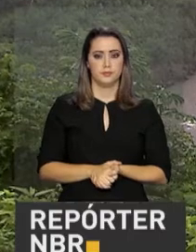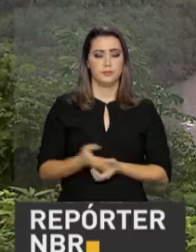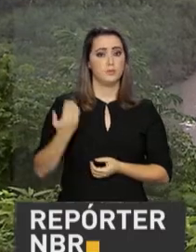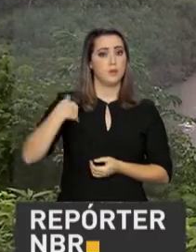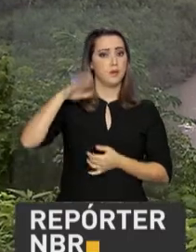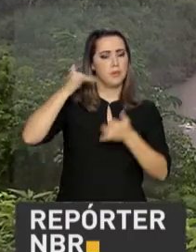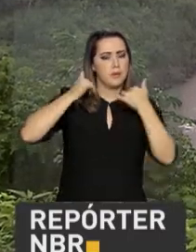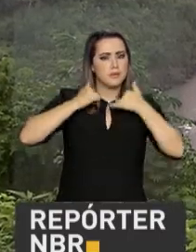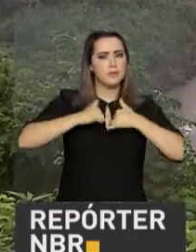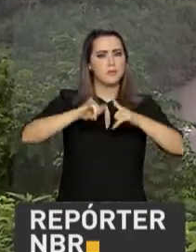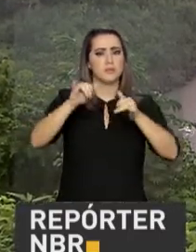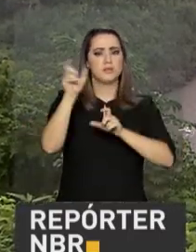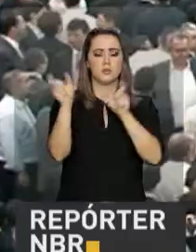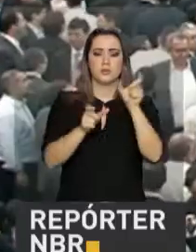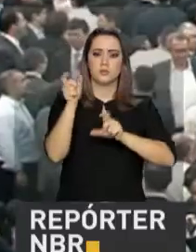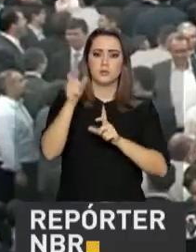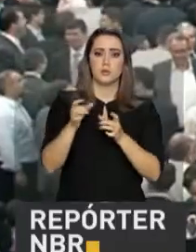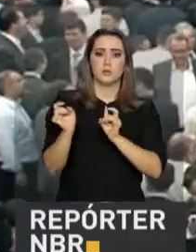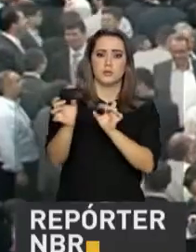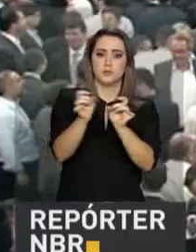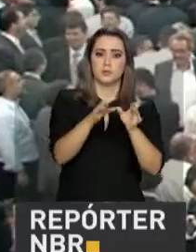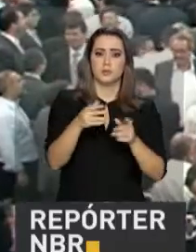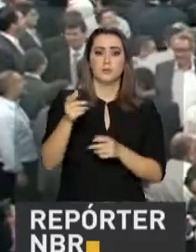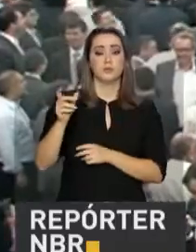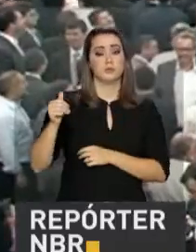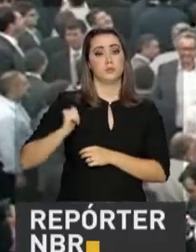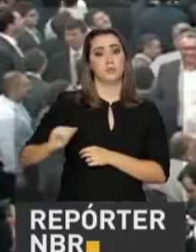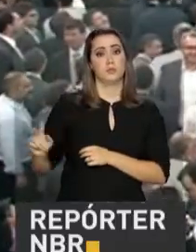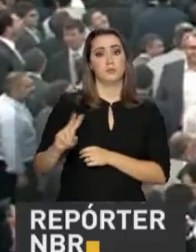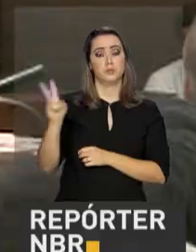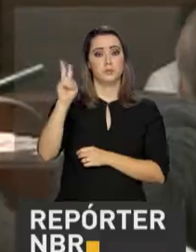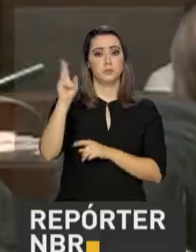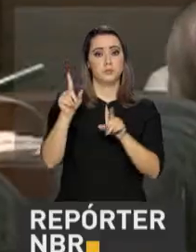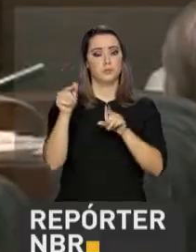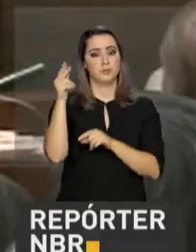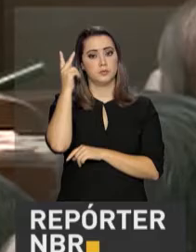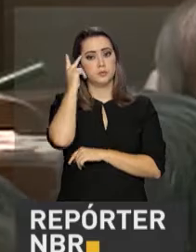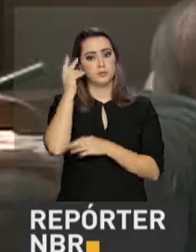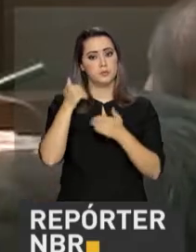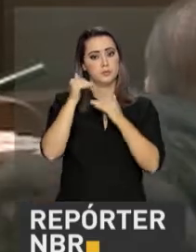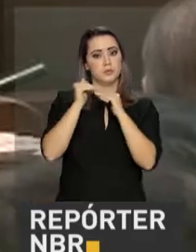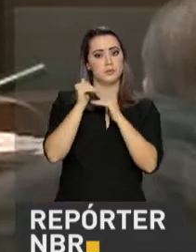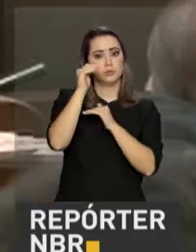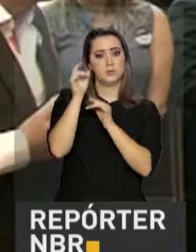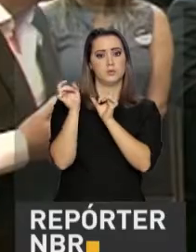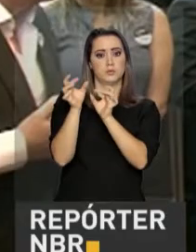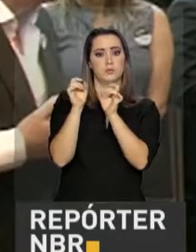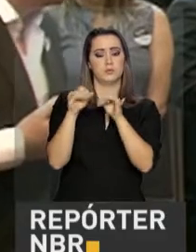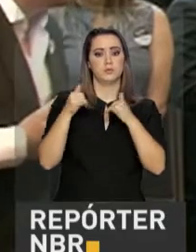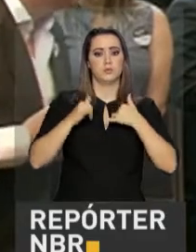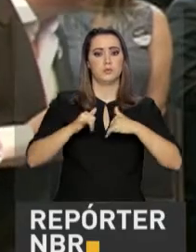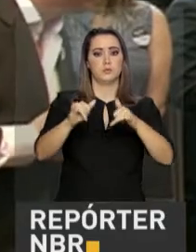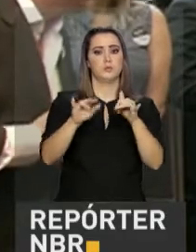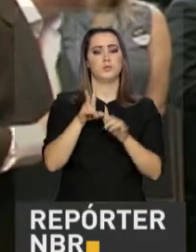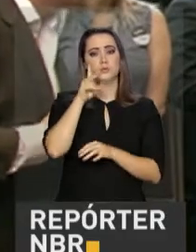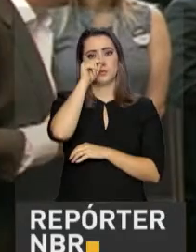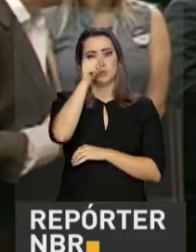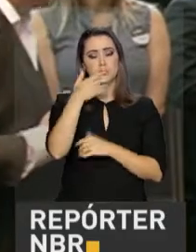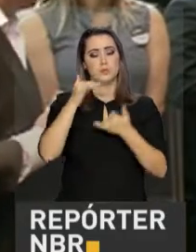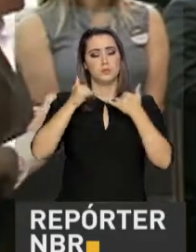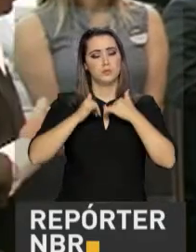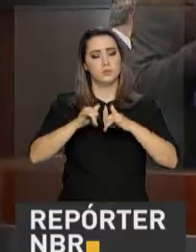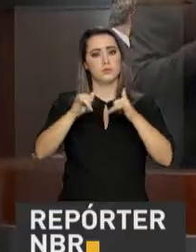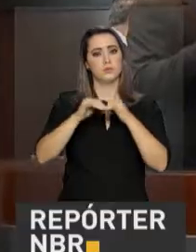Mais energia para o consumidor. O leilão na Bolsa de Valores de São Paulo vai aumentar a oferta de energia e fortalecer o sistema